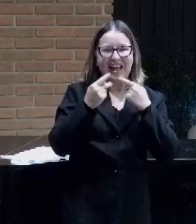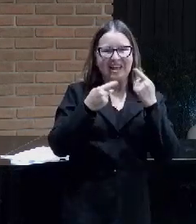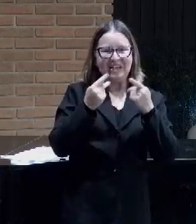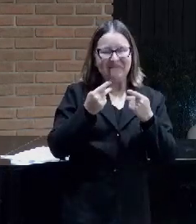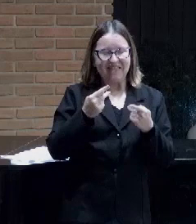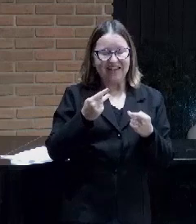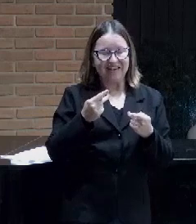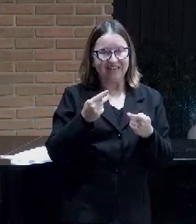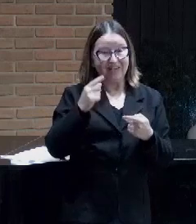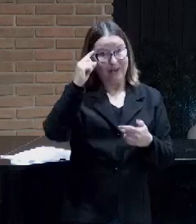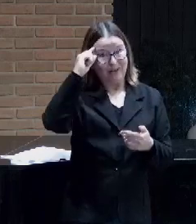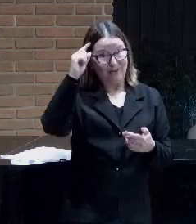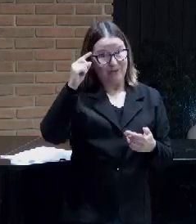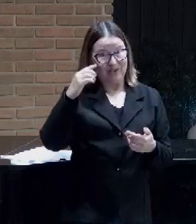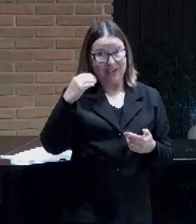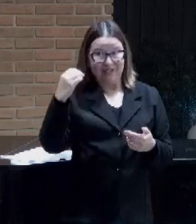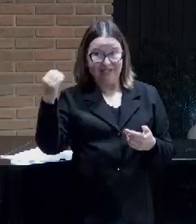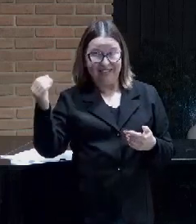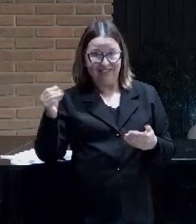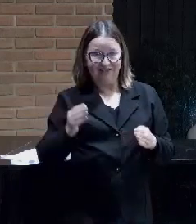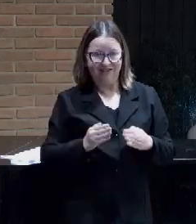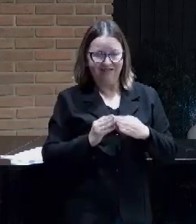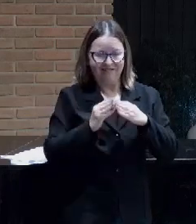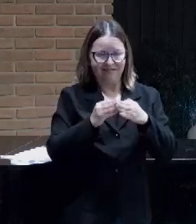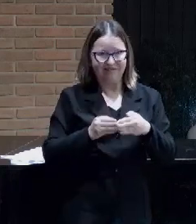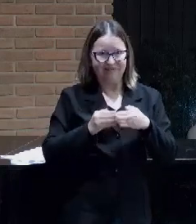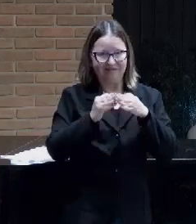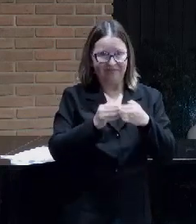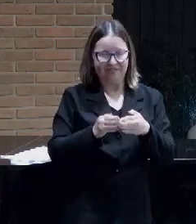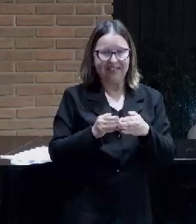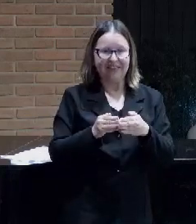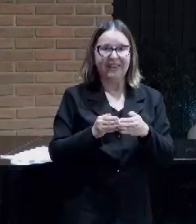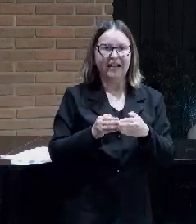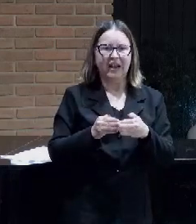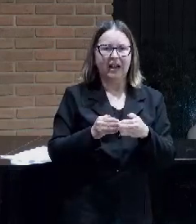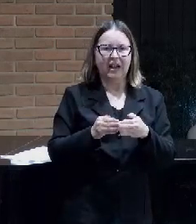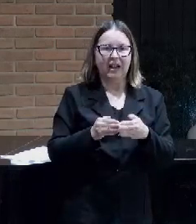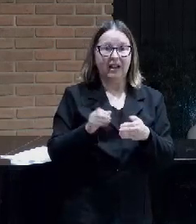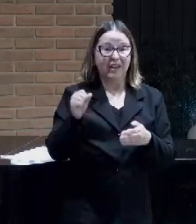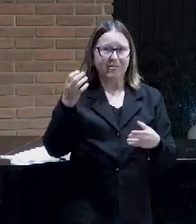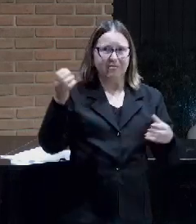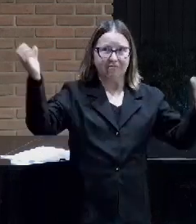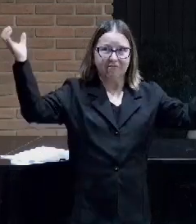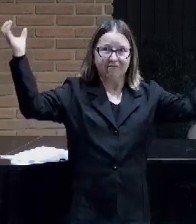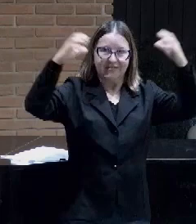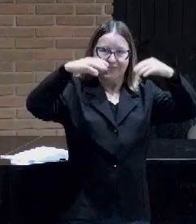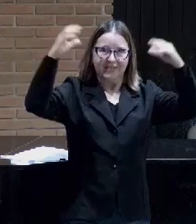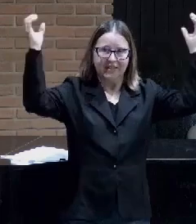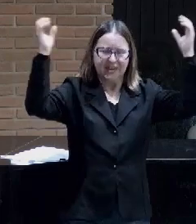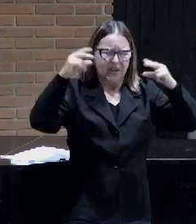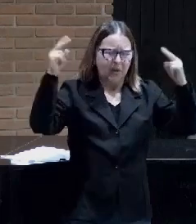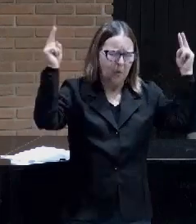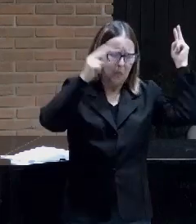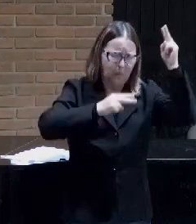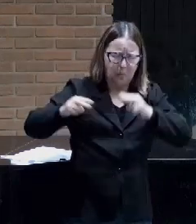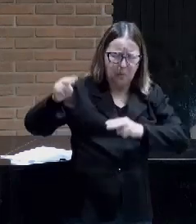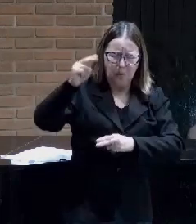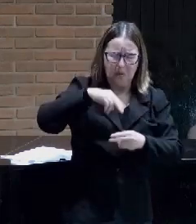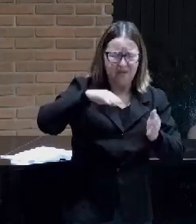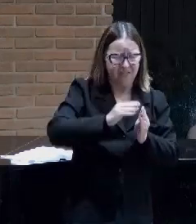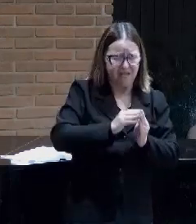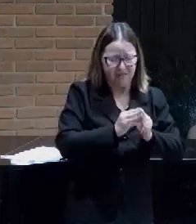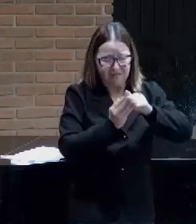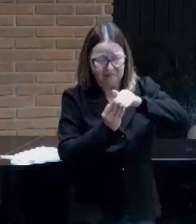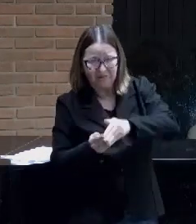viagem importante, ele viajou de barco, e no meio da viagem teve uma grande tempestade que fez com que o navio quase afundasse. E no